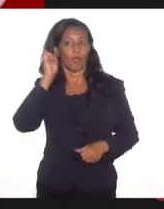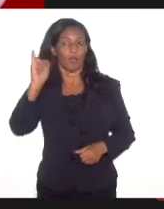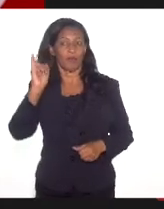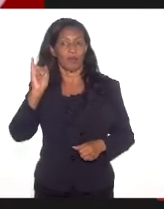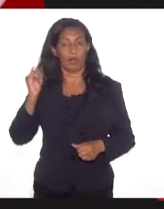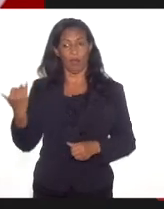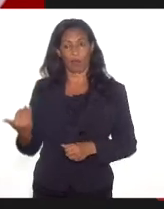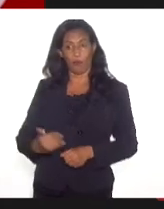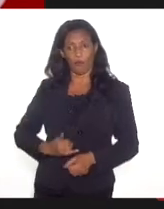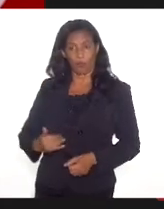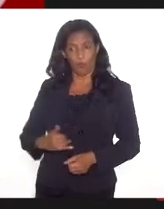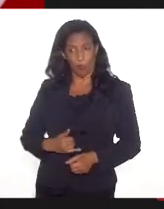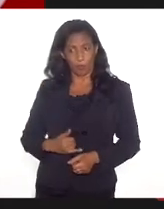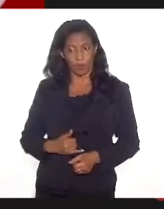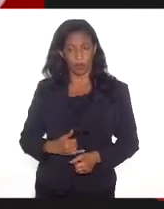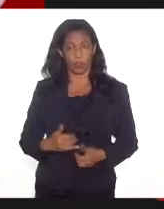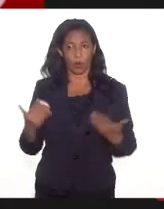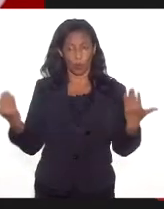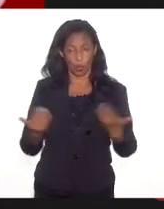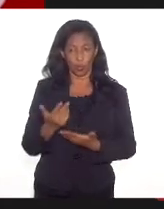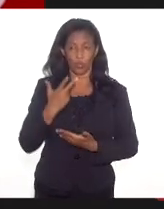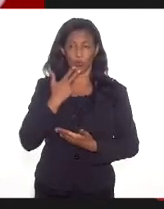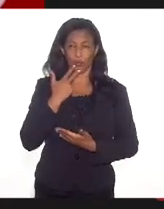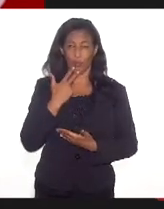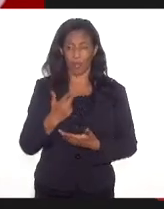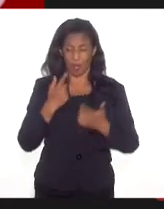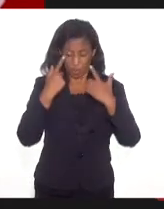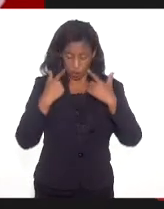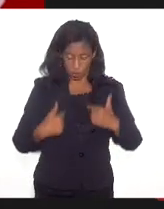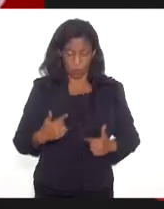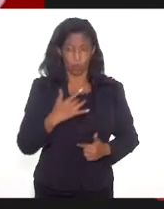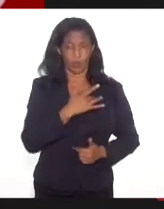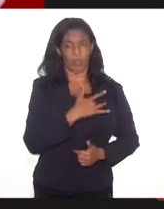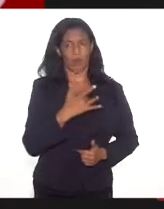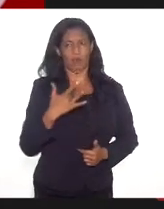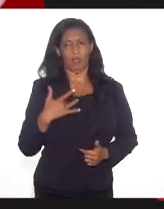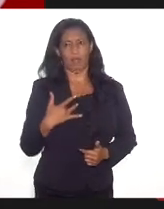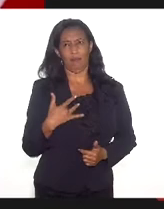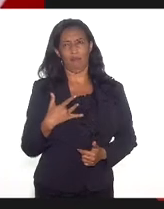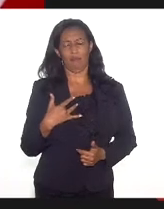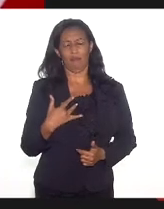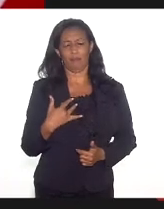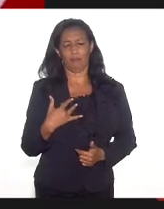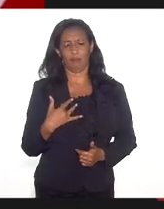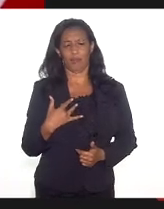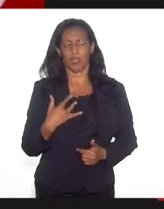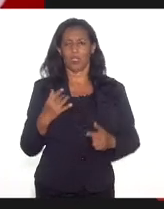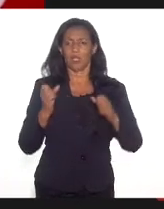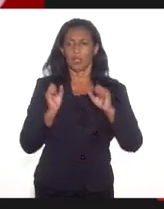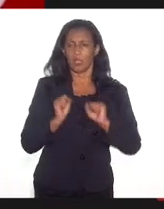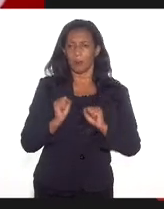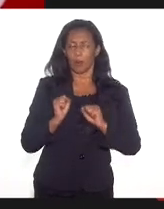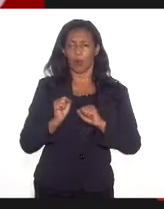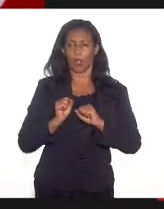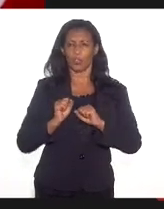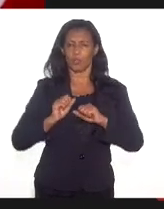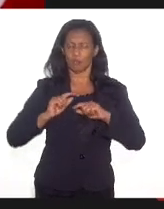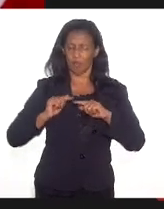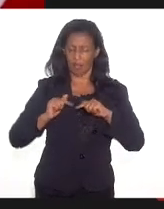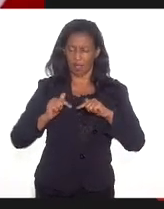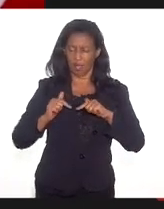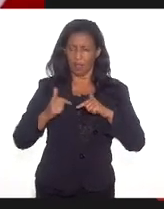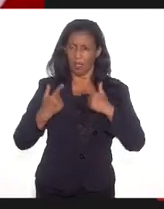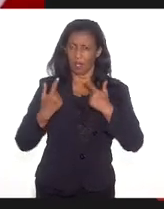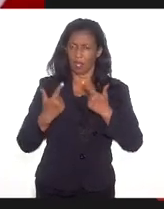fome é a gente falar de corpos sães né que possam tá passando por essa pandemia né caso